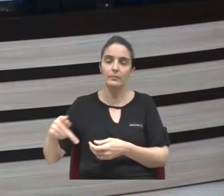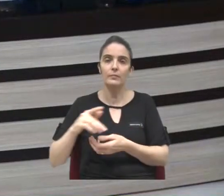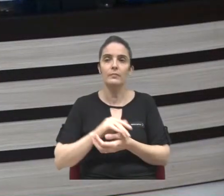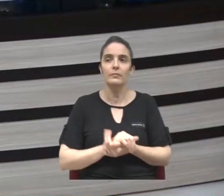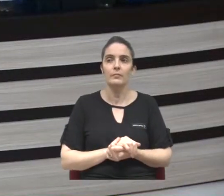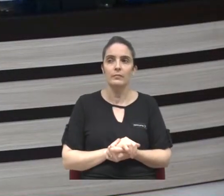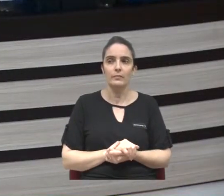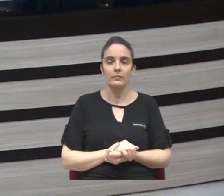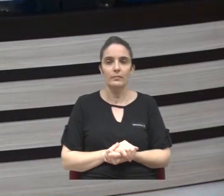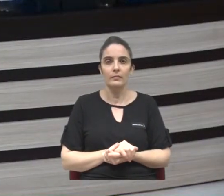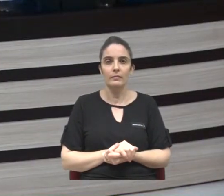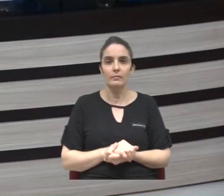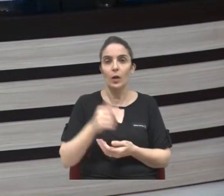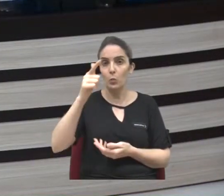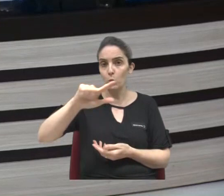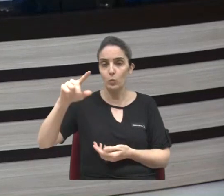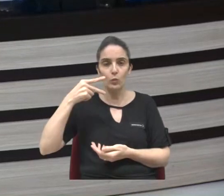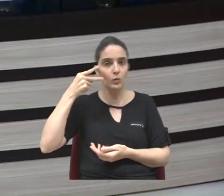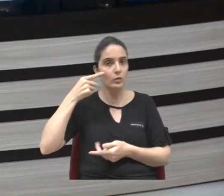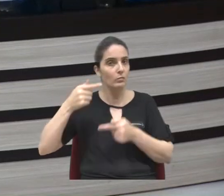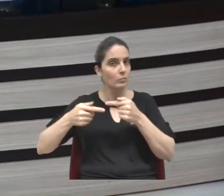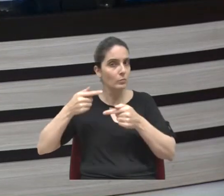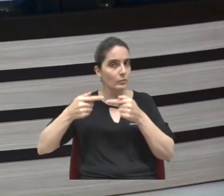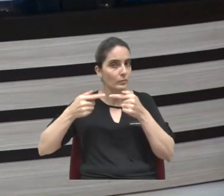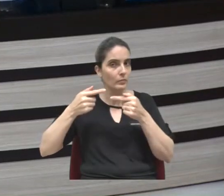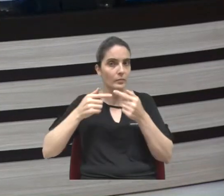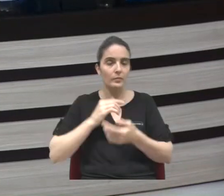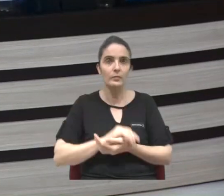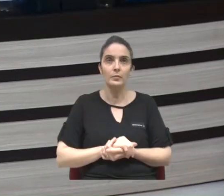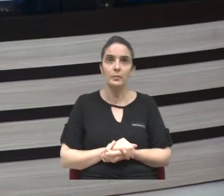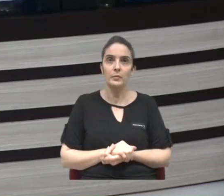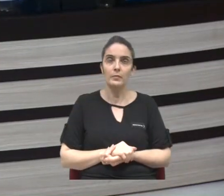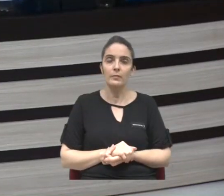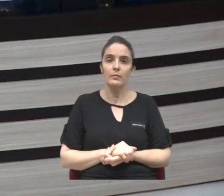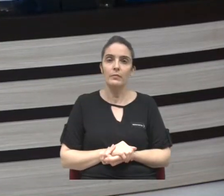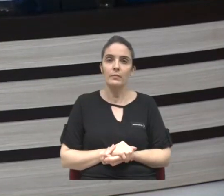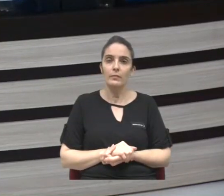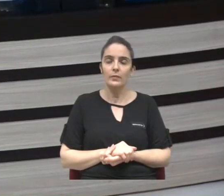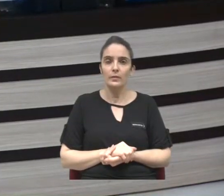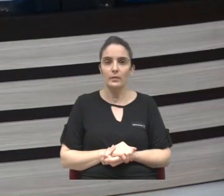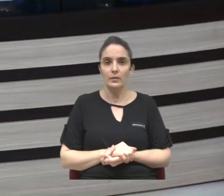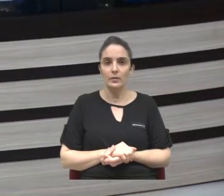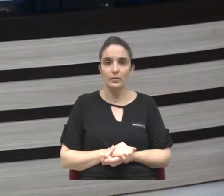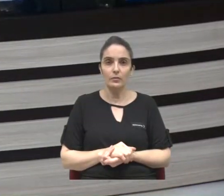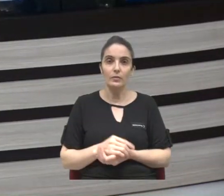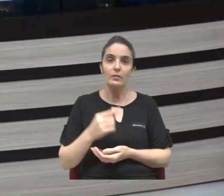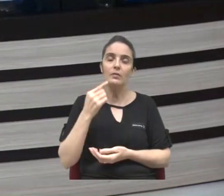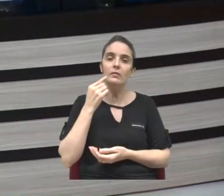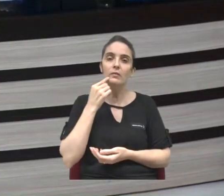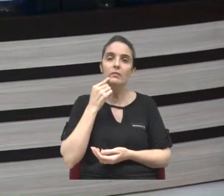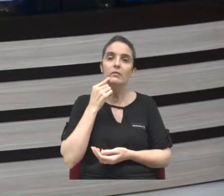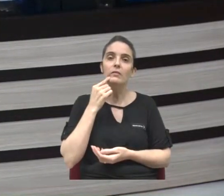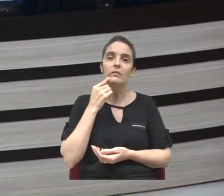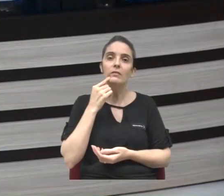Mais algum vereador deseja discutir o requerimento? Eu desejo, presidente. Vereador Cleiton Silva.